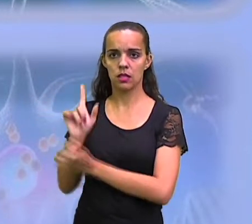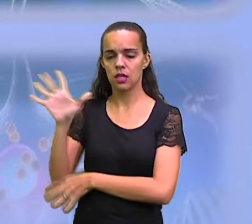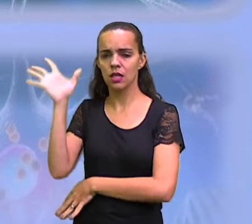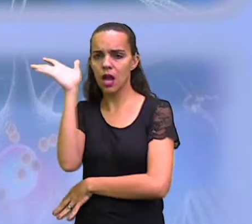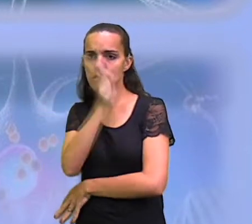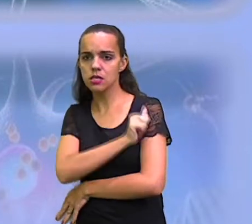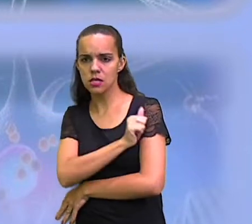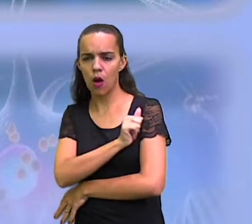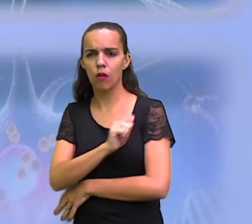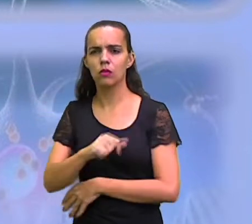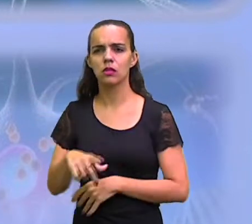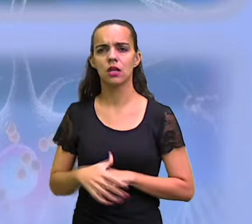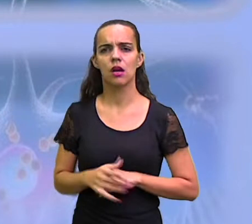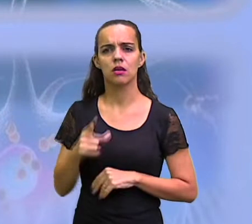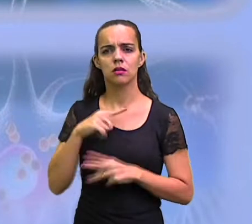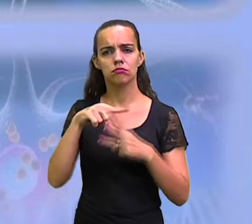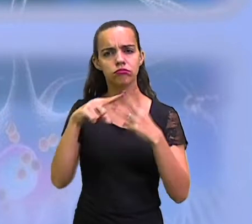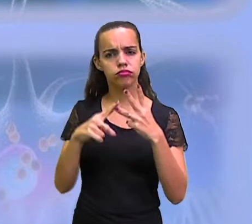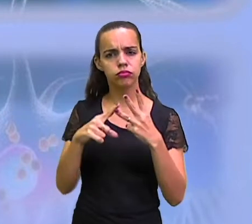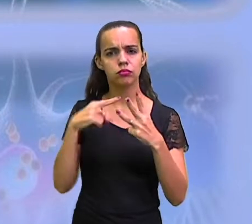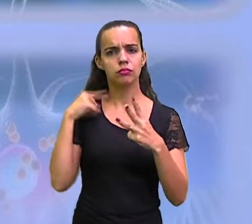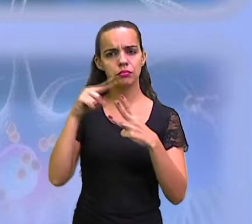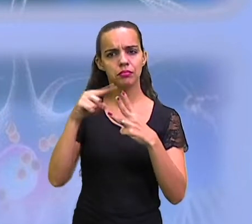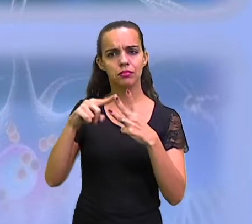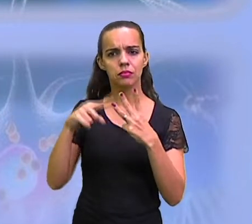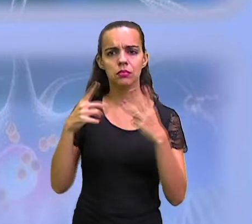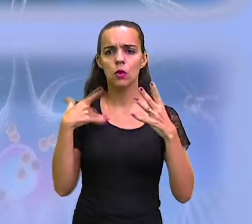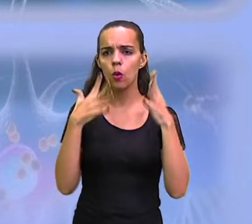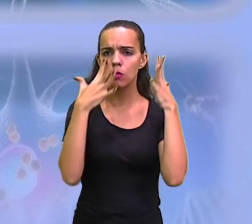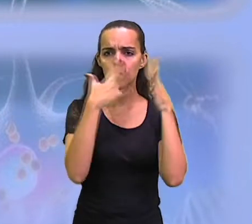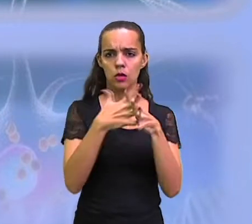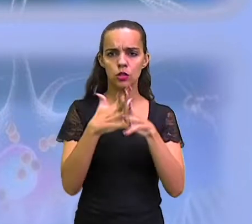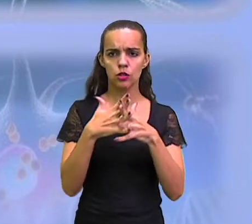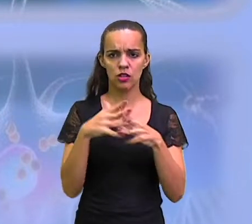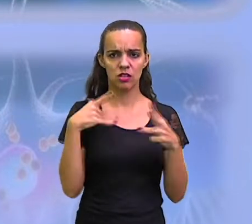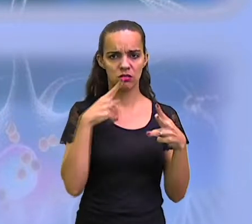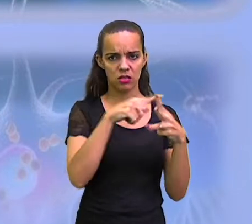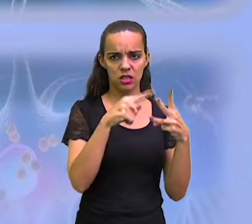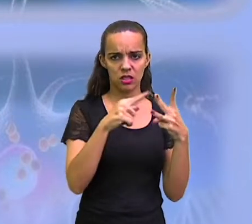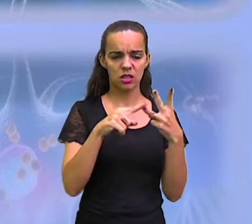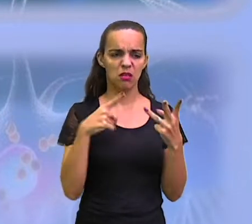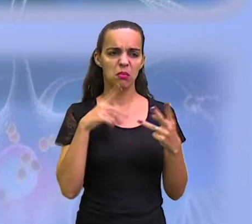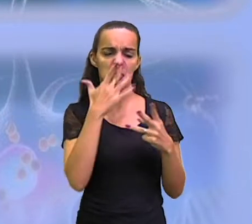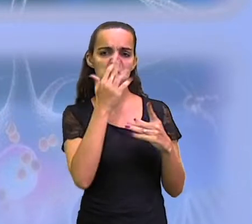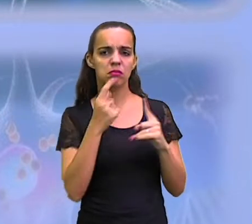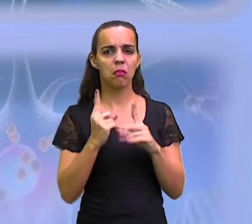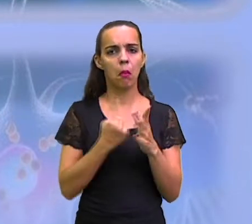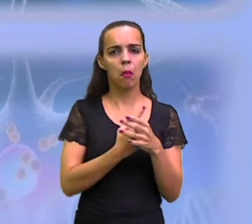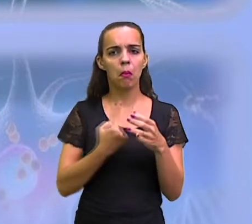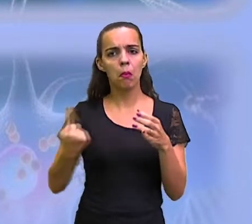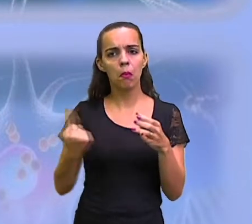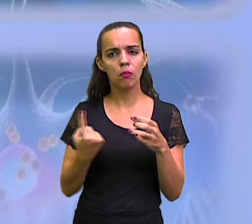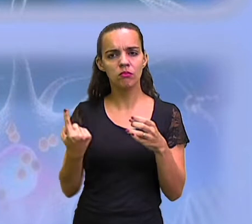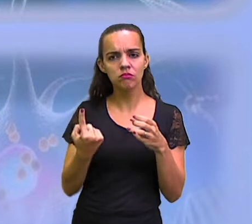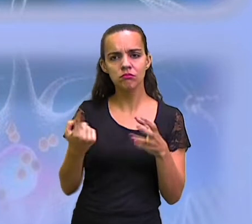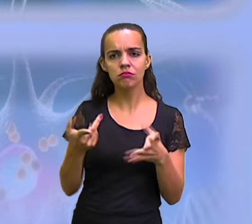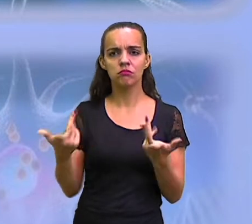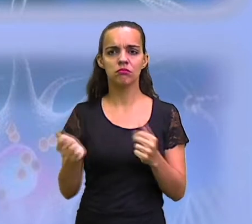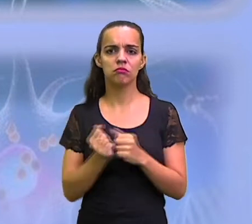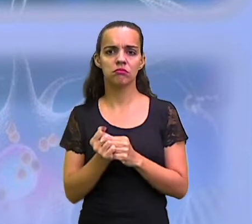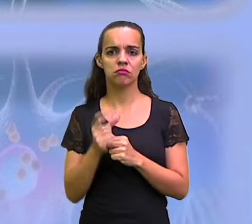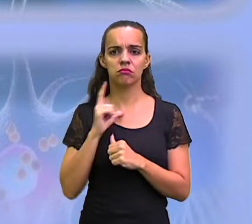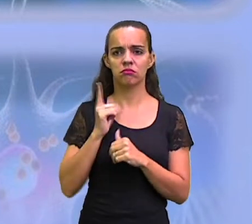salvas. Então, olha só, elas podem surgir de uma maneira isolada, quando precisa, né, de